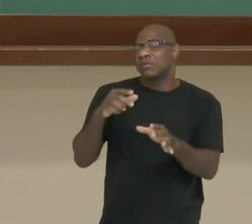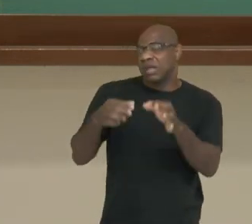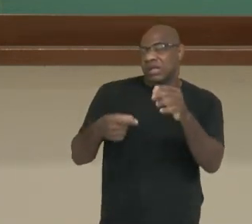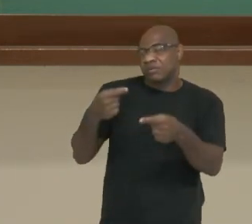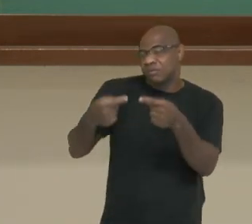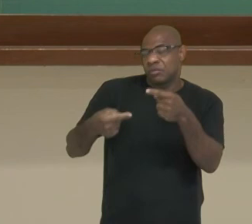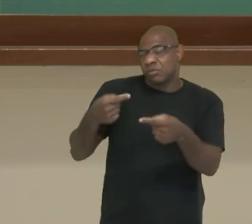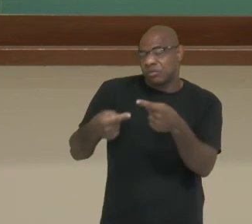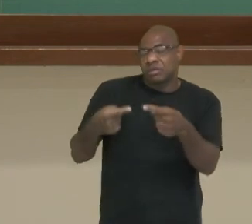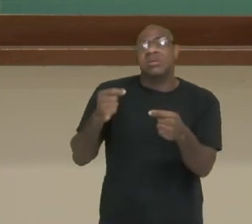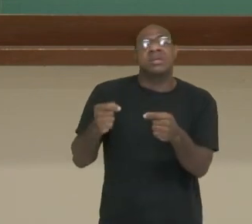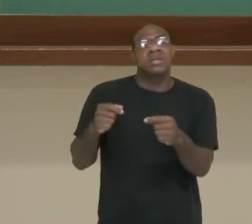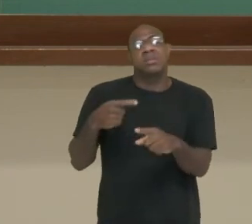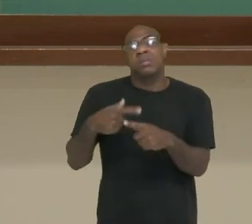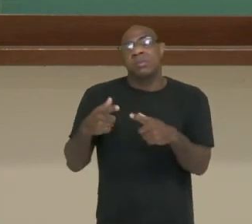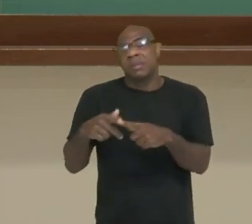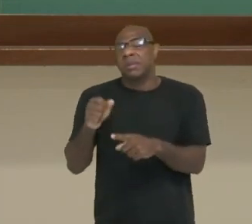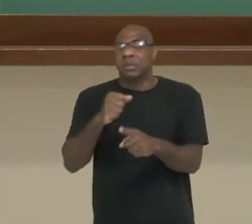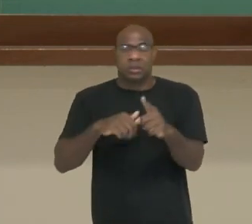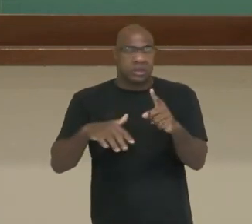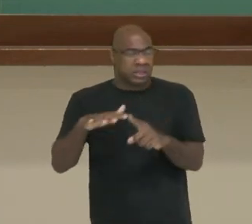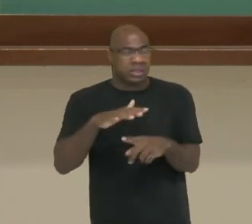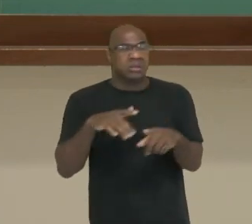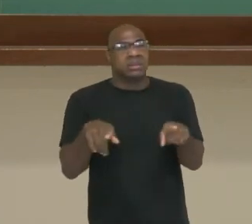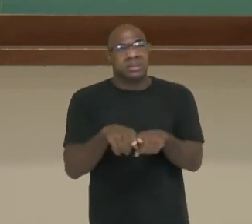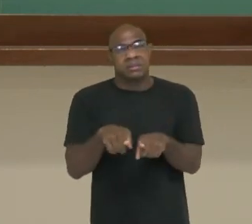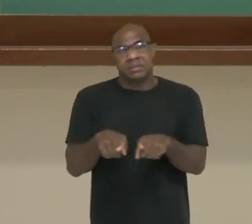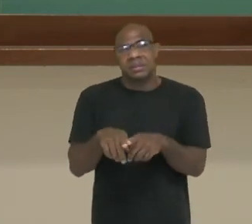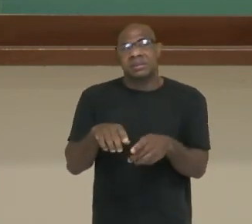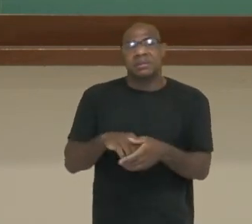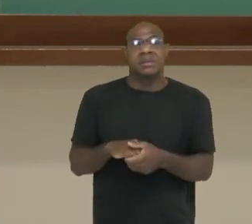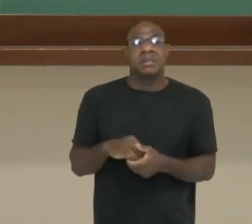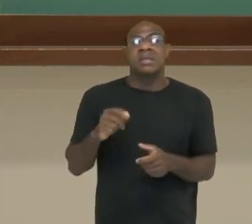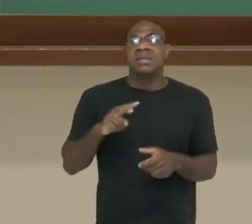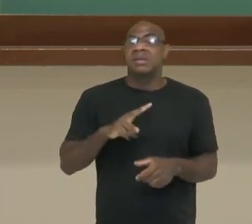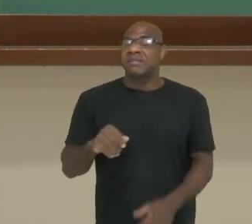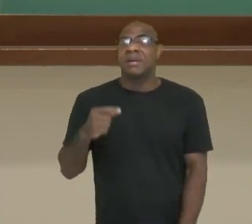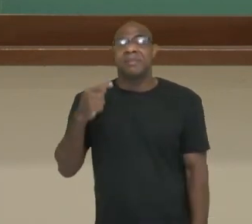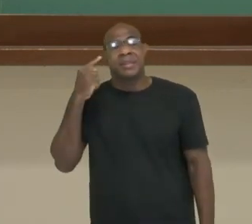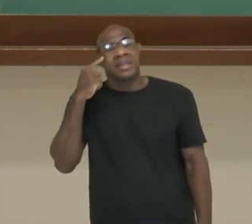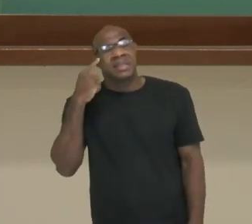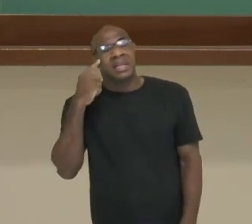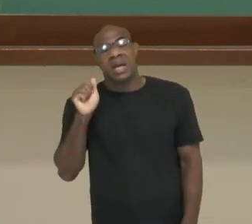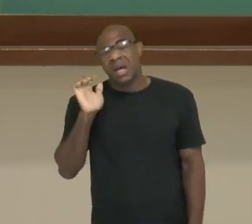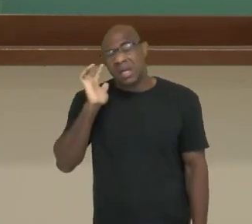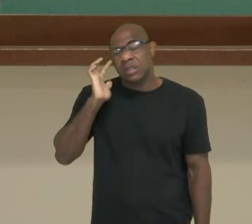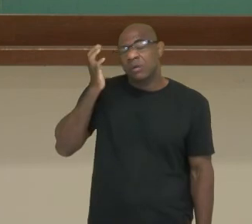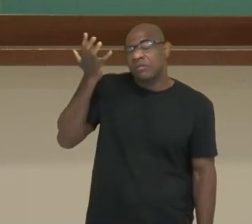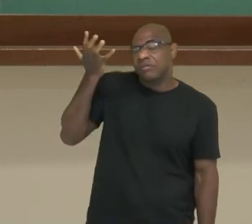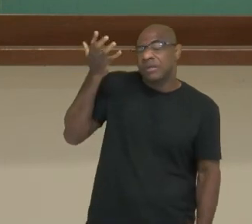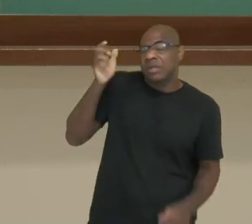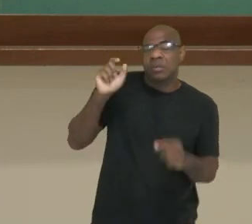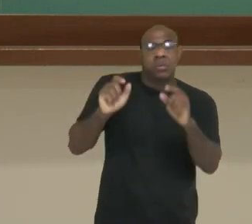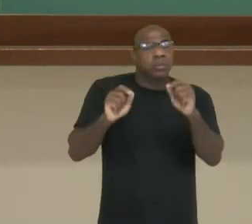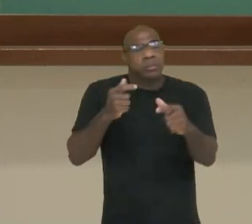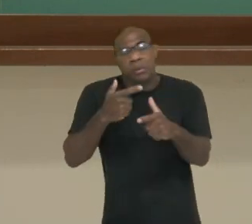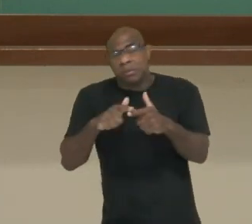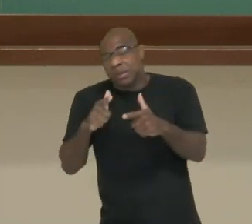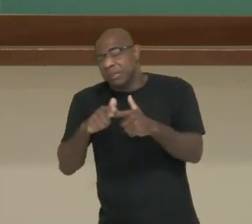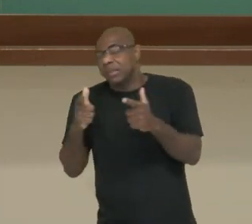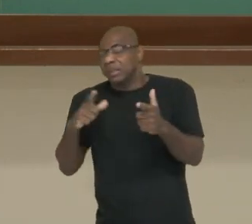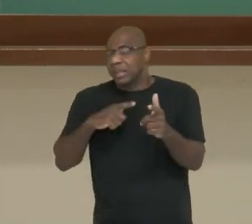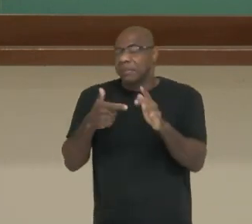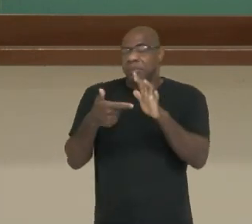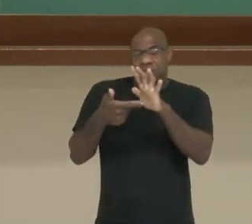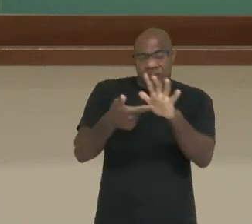esse coringa vai comandar, vai ser o apresentador e vão pensar soluções para resolver ali os problemas apresentados e